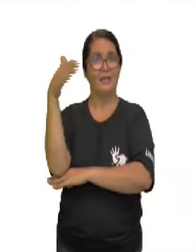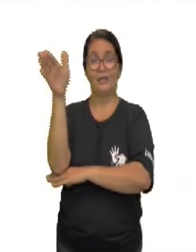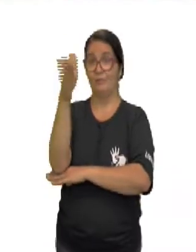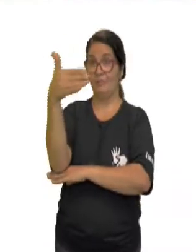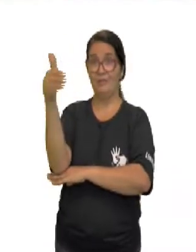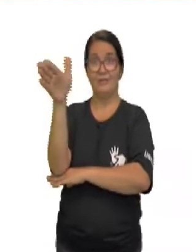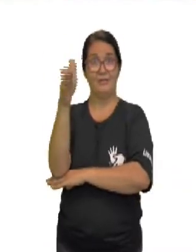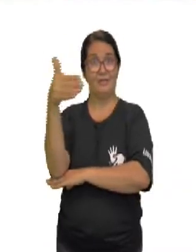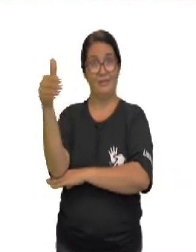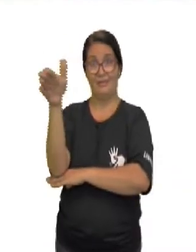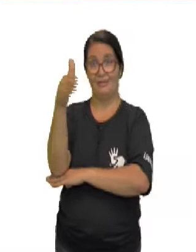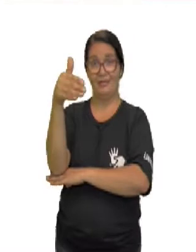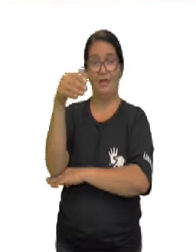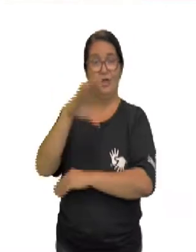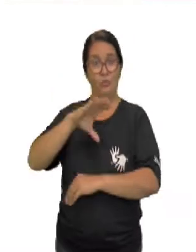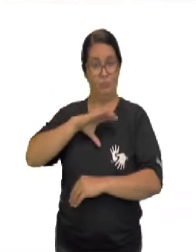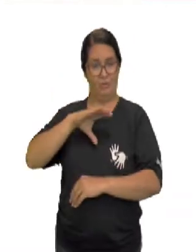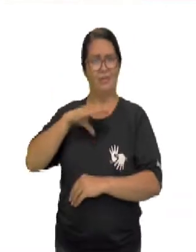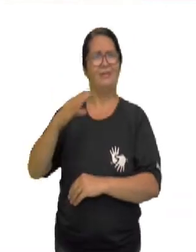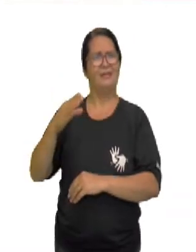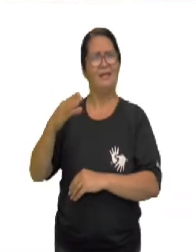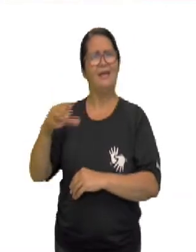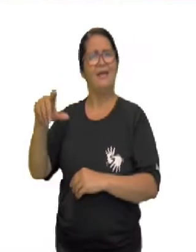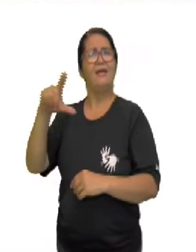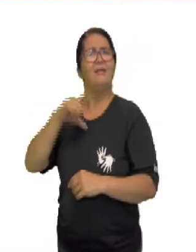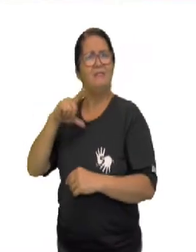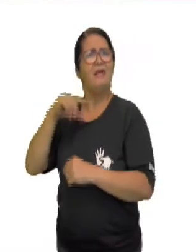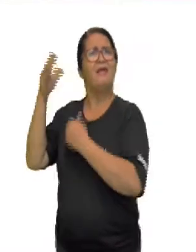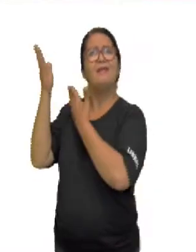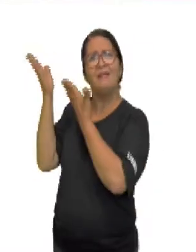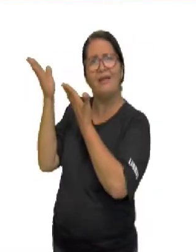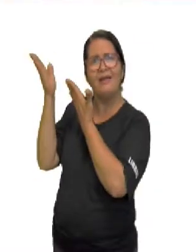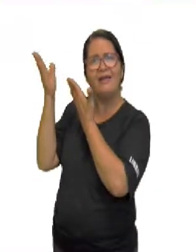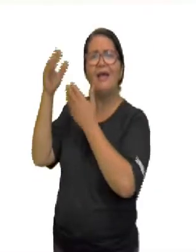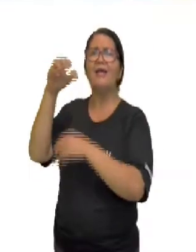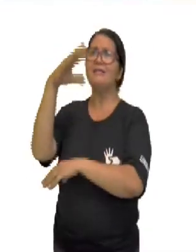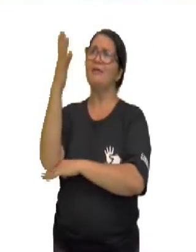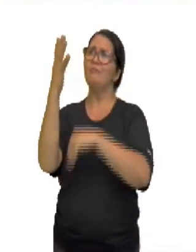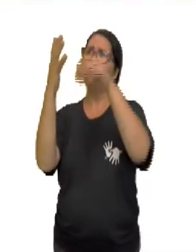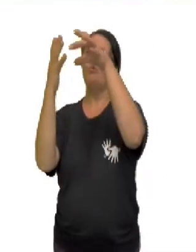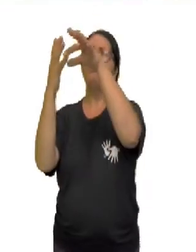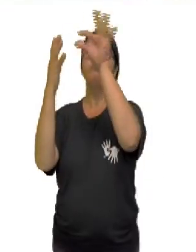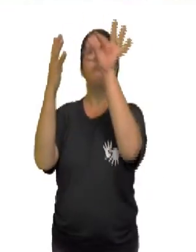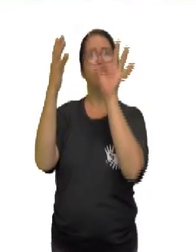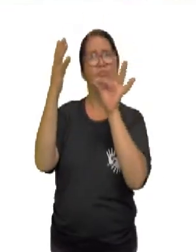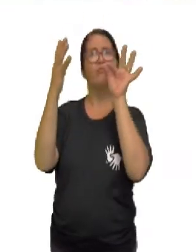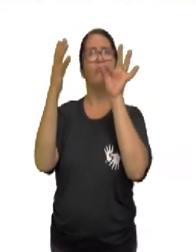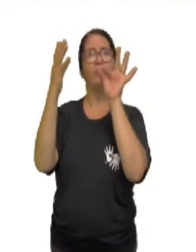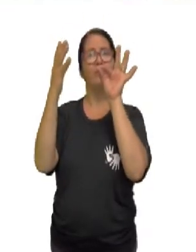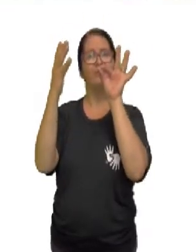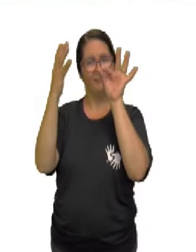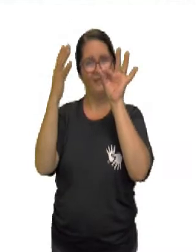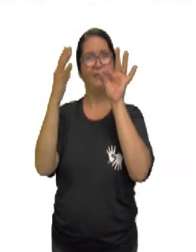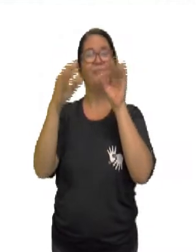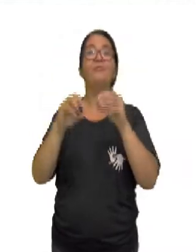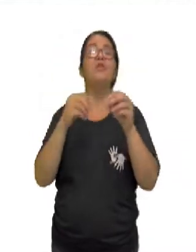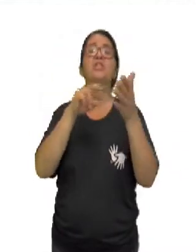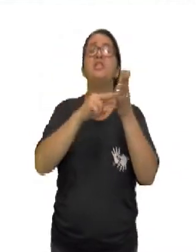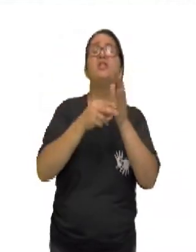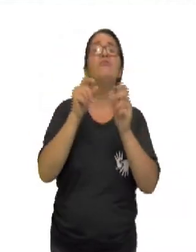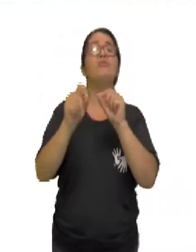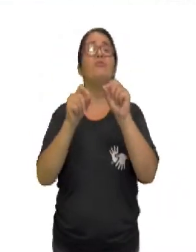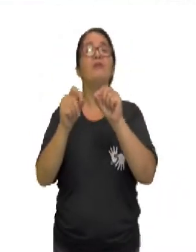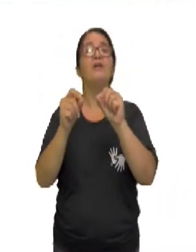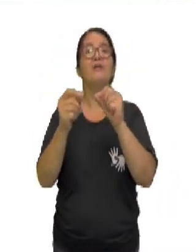tem essa folha aí, certo? Então vamos lá, nós vamos conhecer um pouquinho